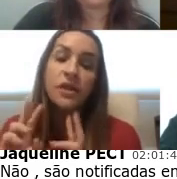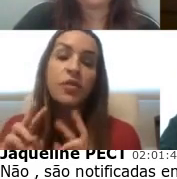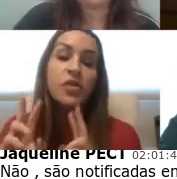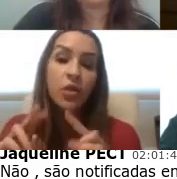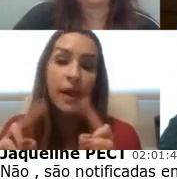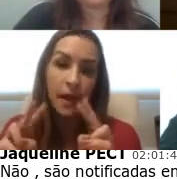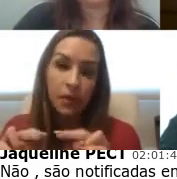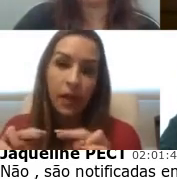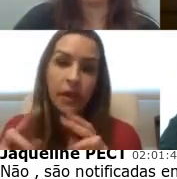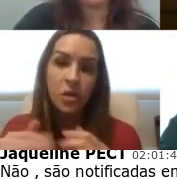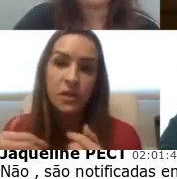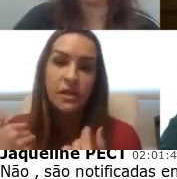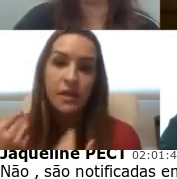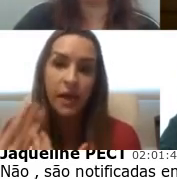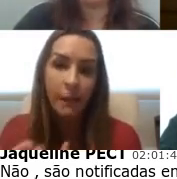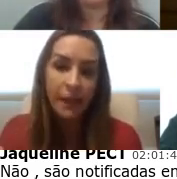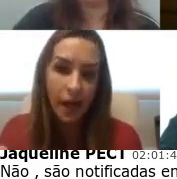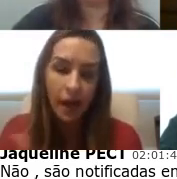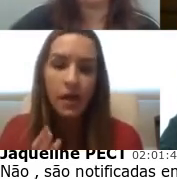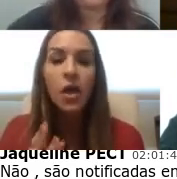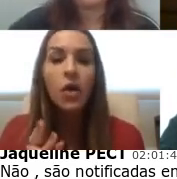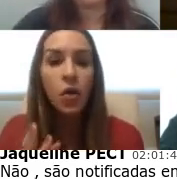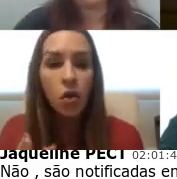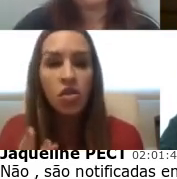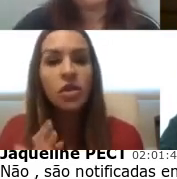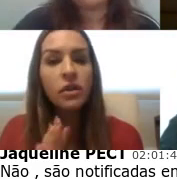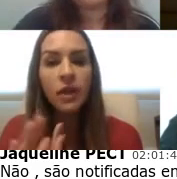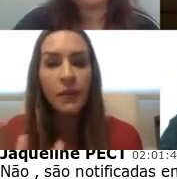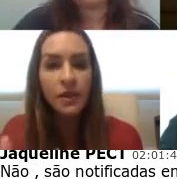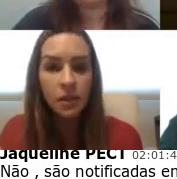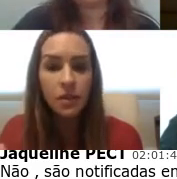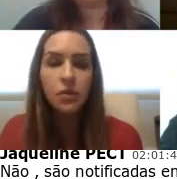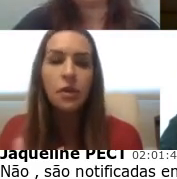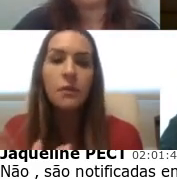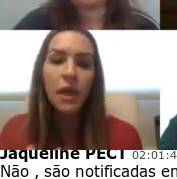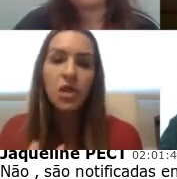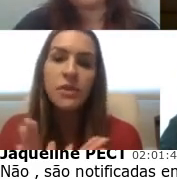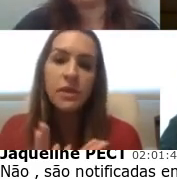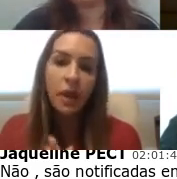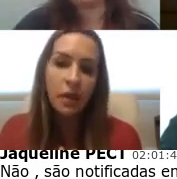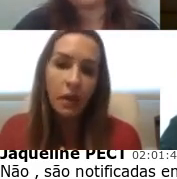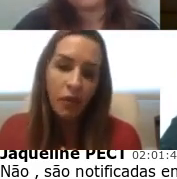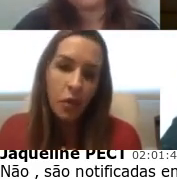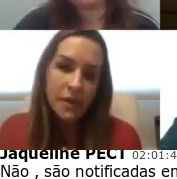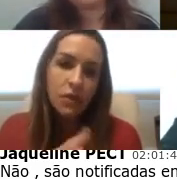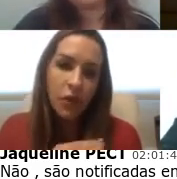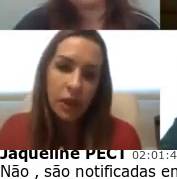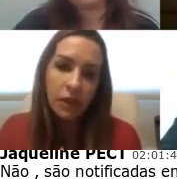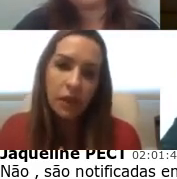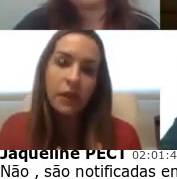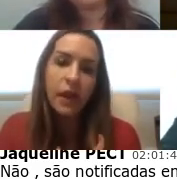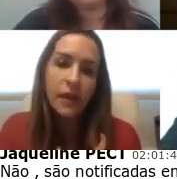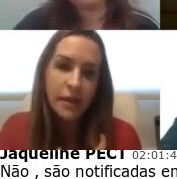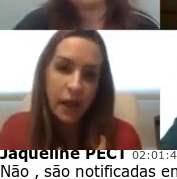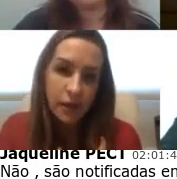ela não tivesse funcionado né e a gente precisasse reaplicar hoje a gente não tem mais isso mesmo sem a formação da